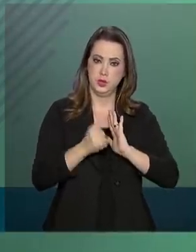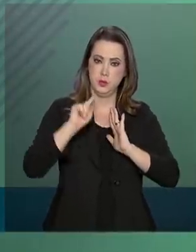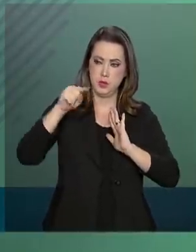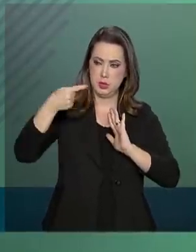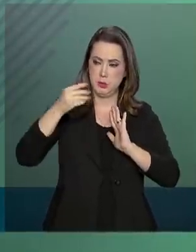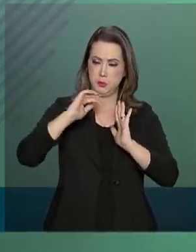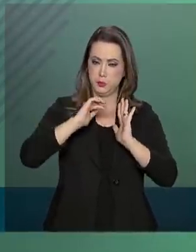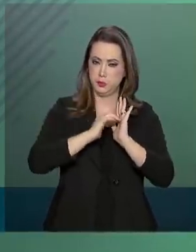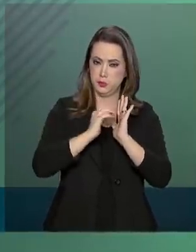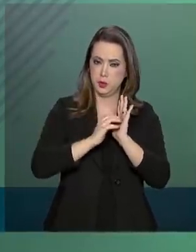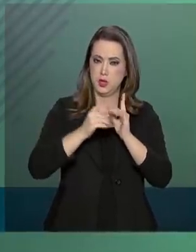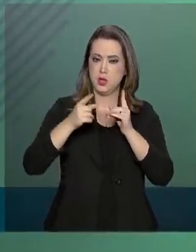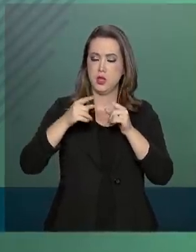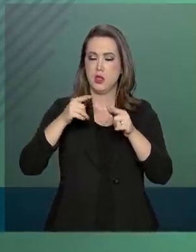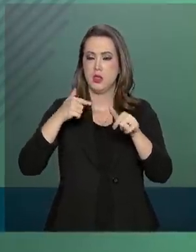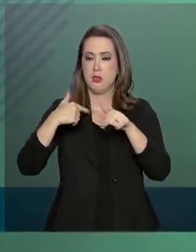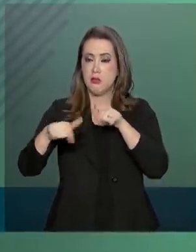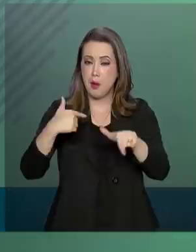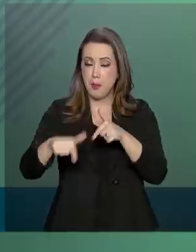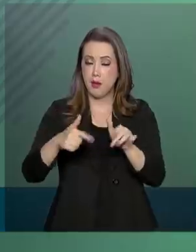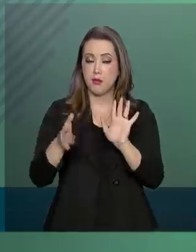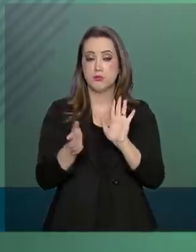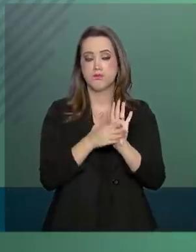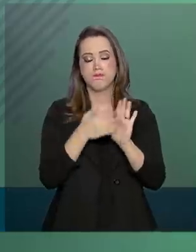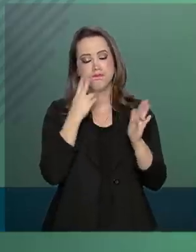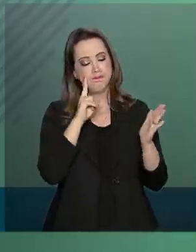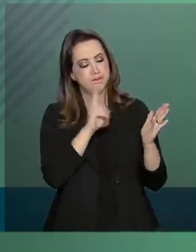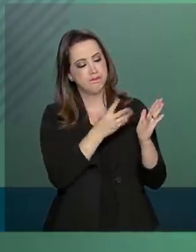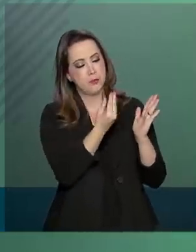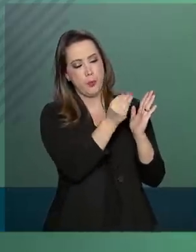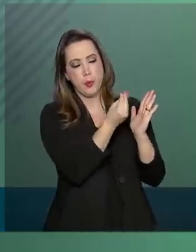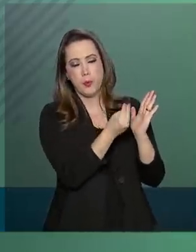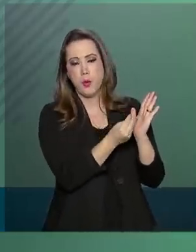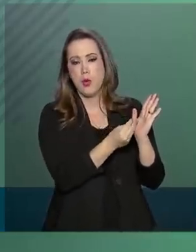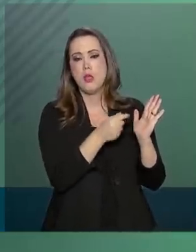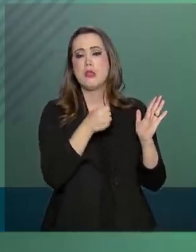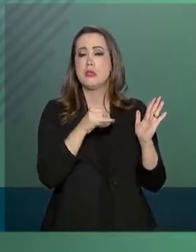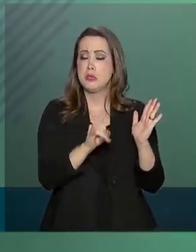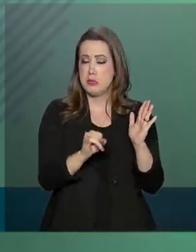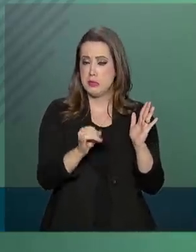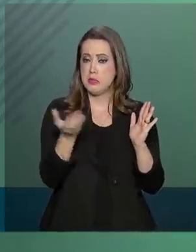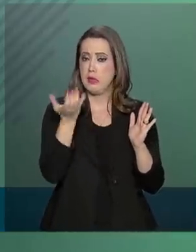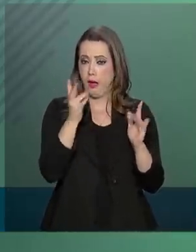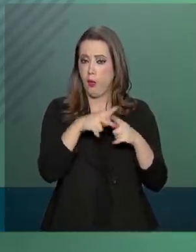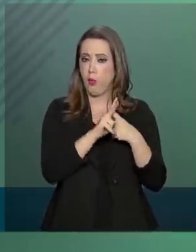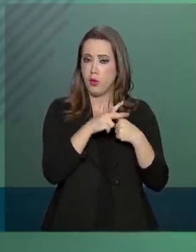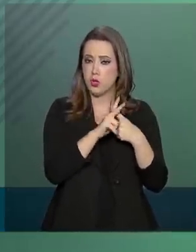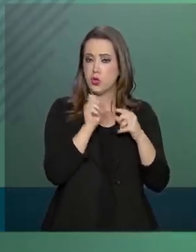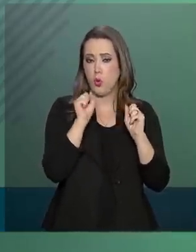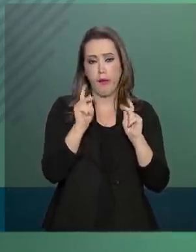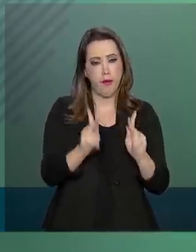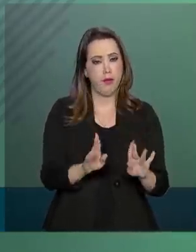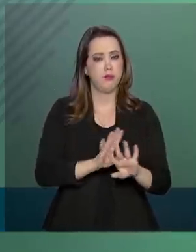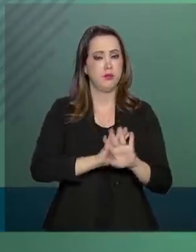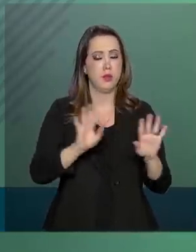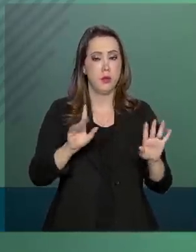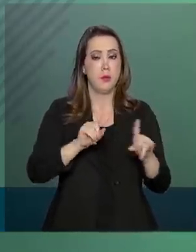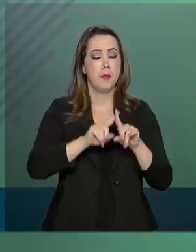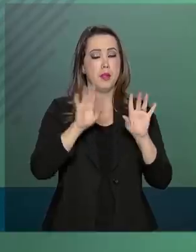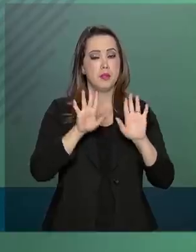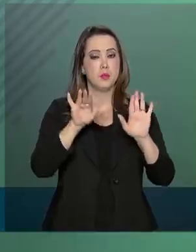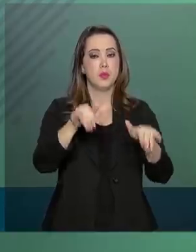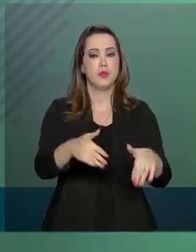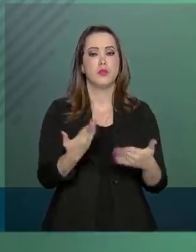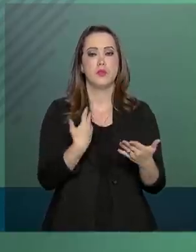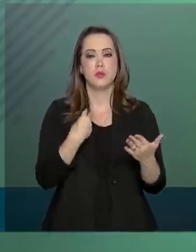oportunidade de trabalhar sobre a proposta corrigi la se acharem que o caso colocando pôr fim